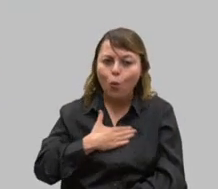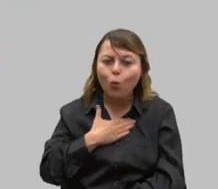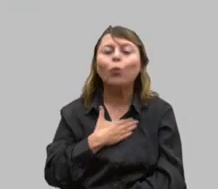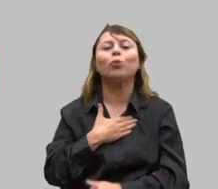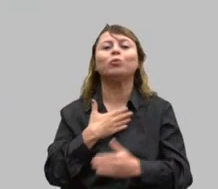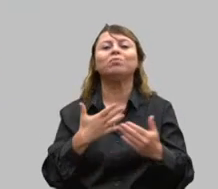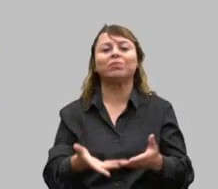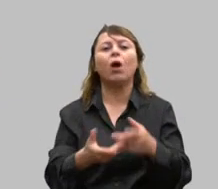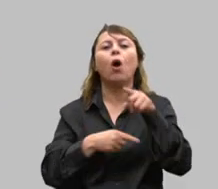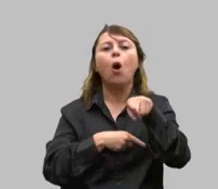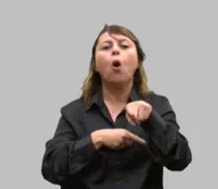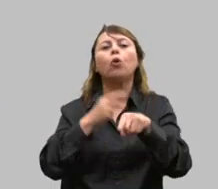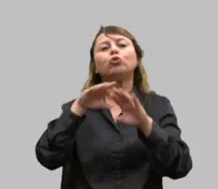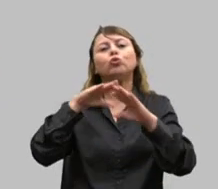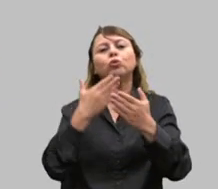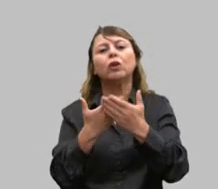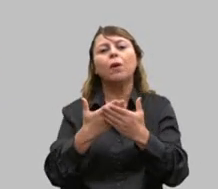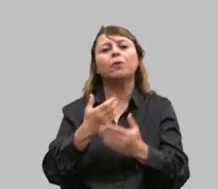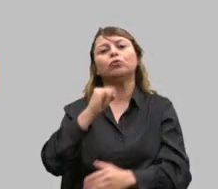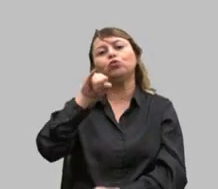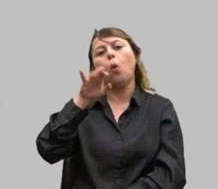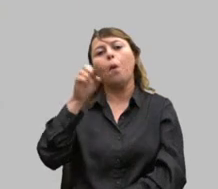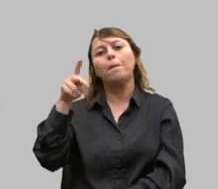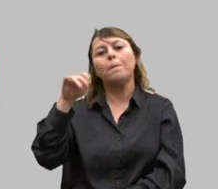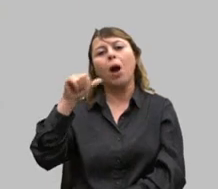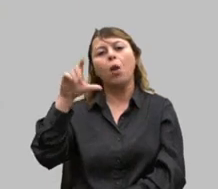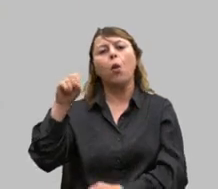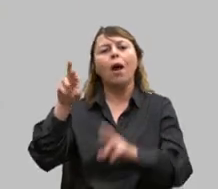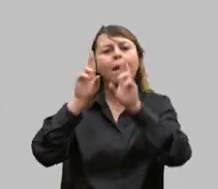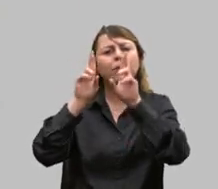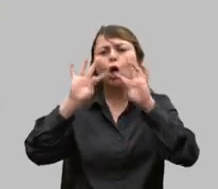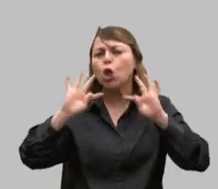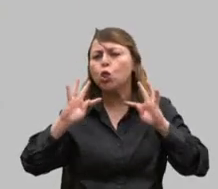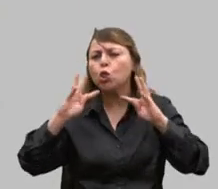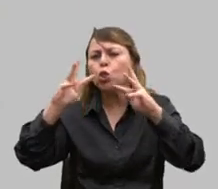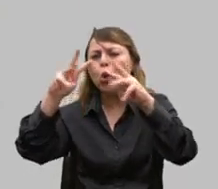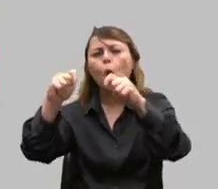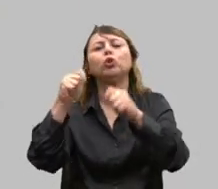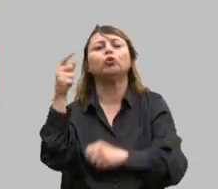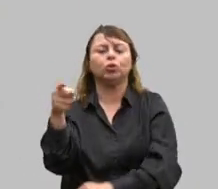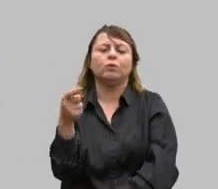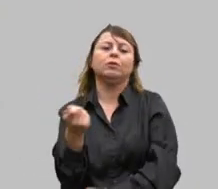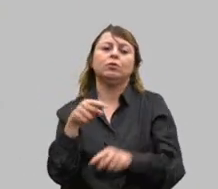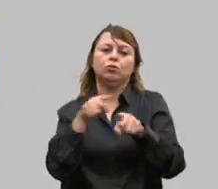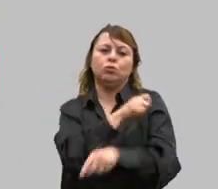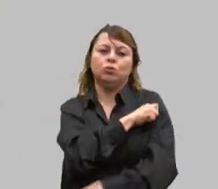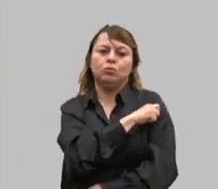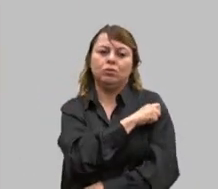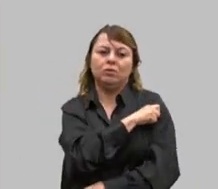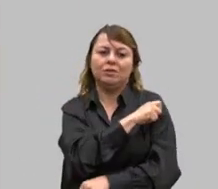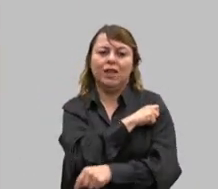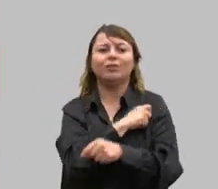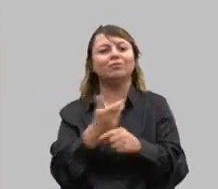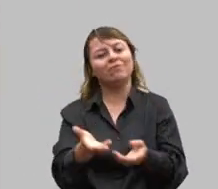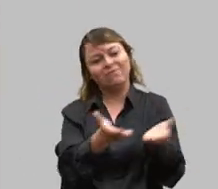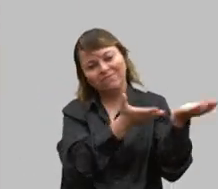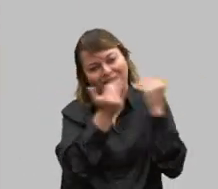estudante João Paulo Ferreira Rodrigues representando todos os estudantes participantes do Parlamento jovem 2023